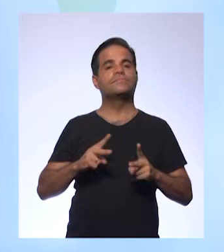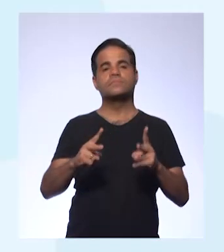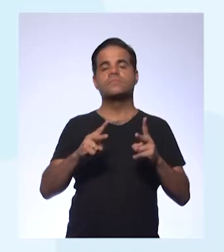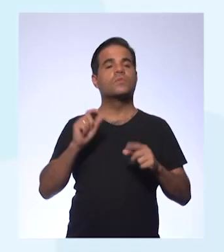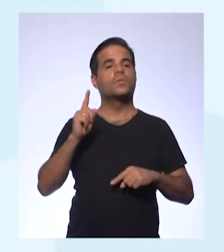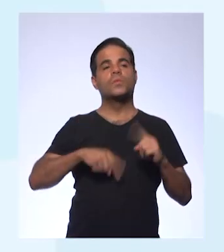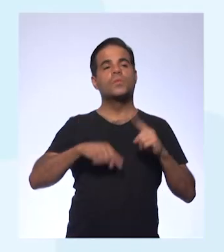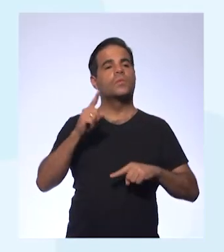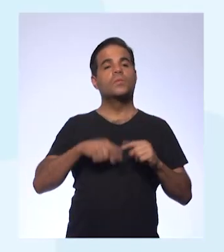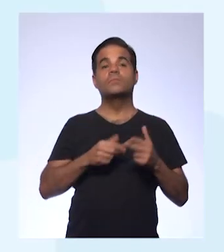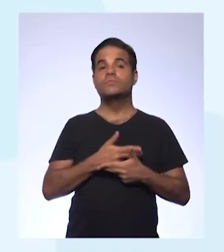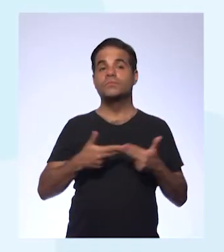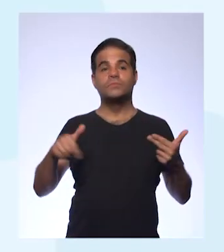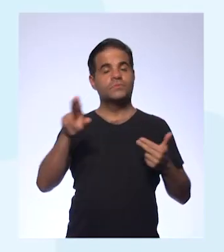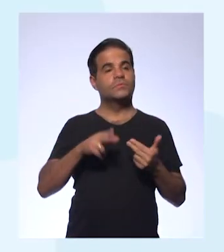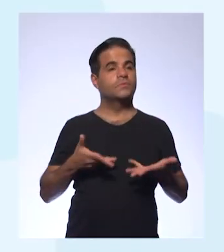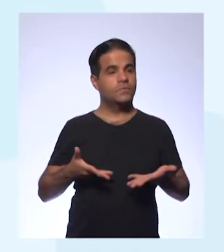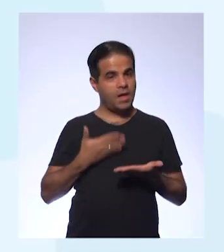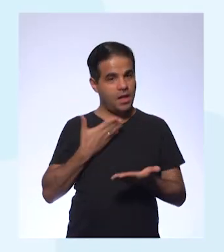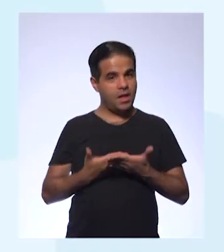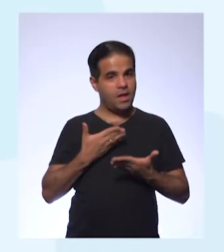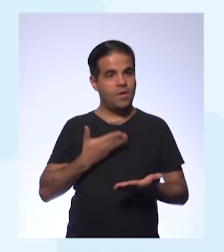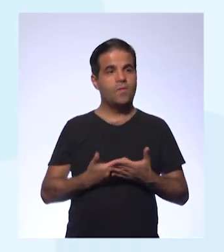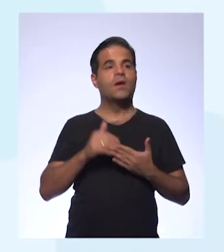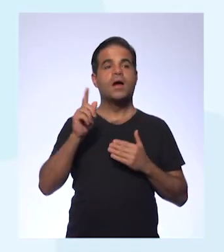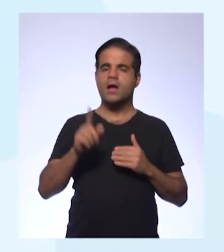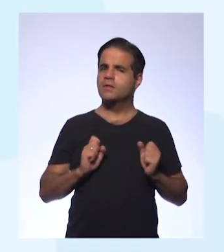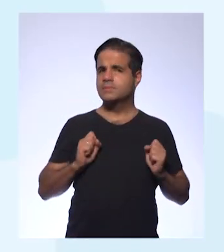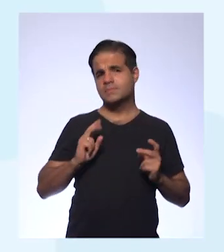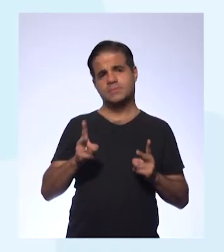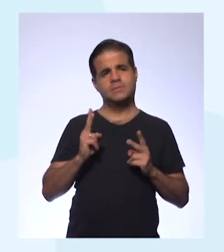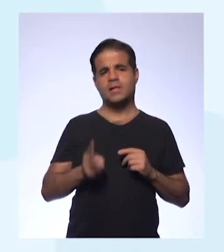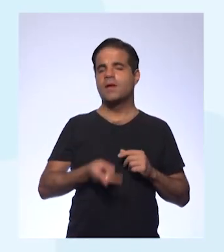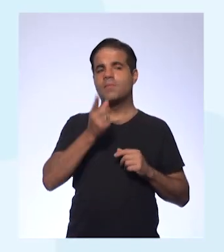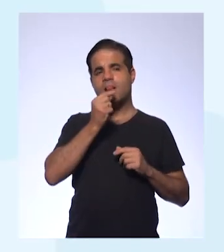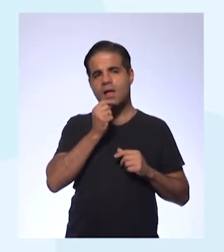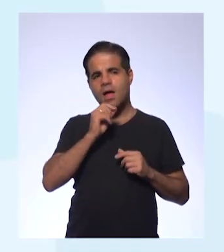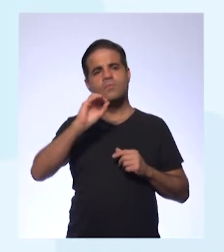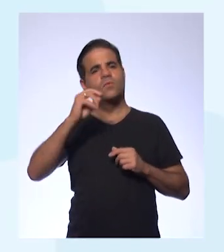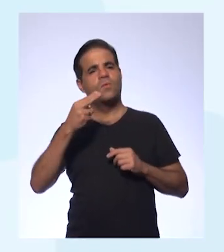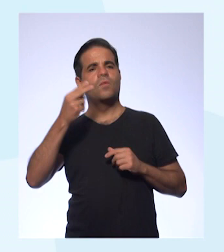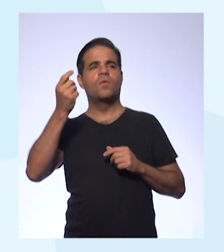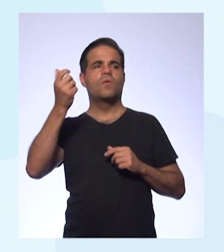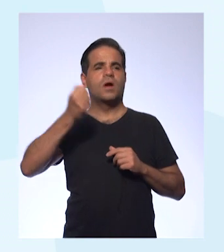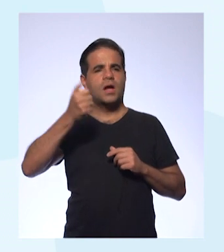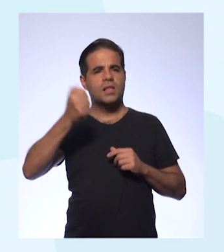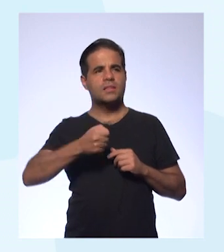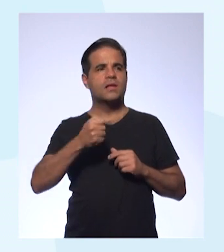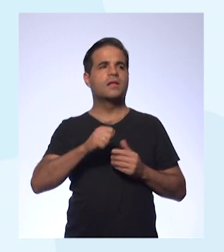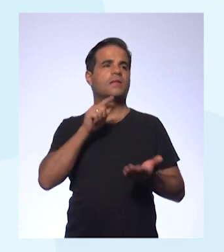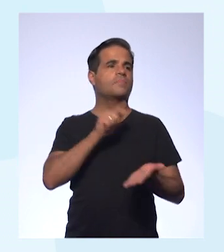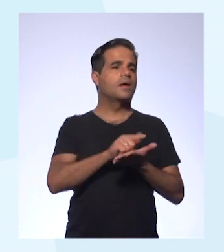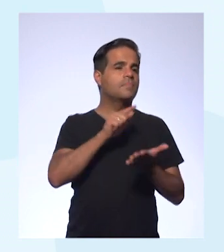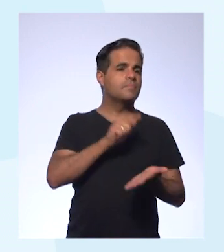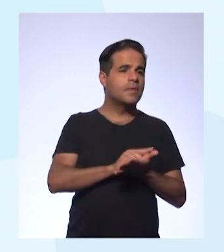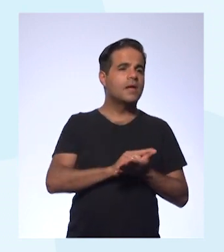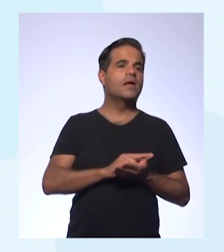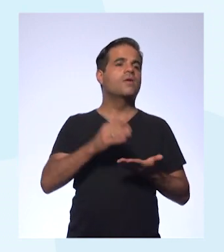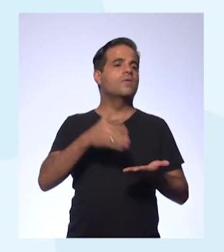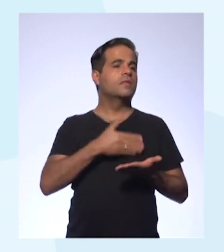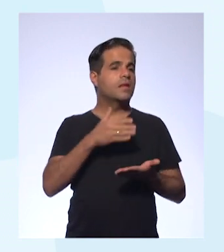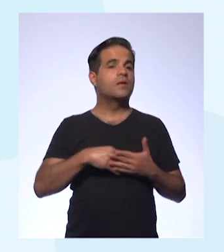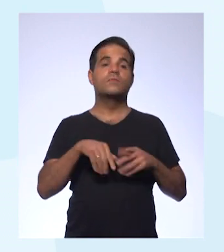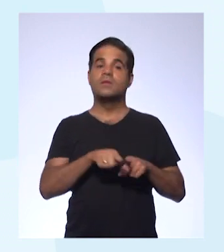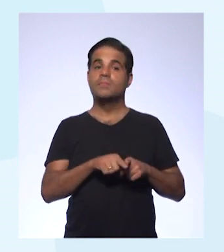o material que nós usaremos na aula de hoje. É o de sempre, né? Lápis ou caneta, papel ou caderno. E o caderno